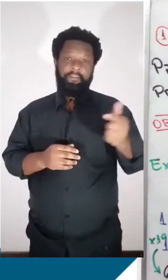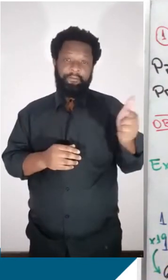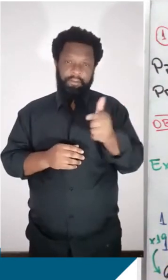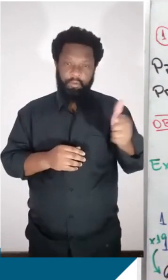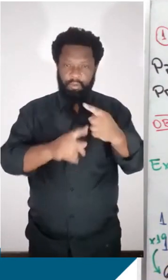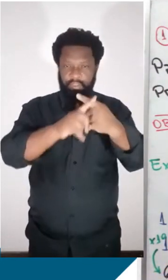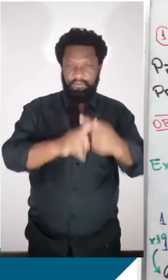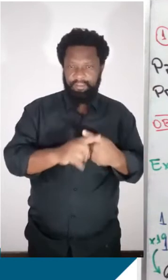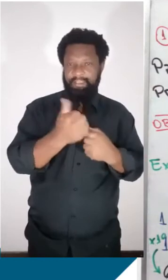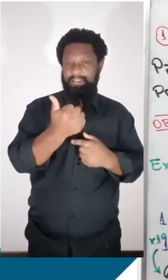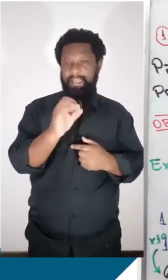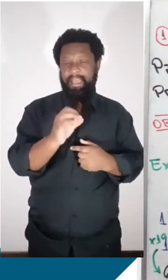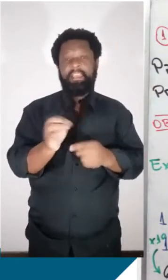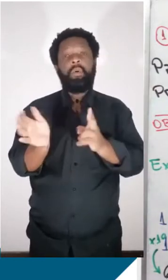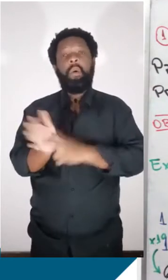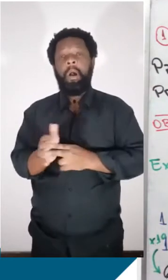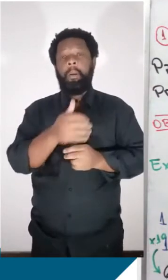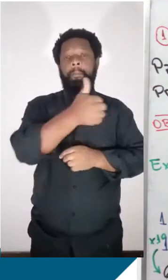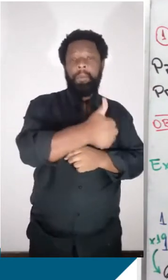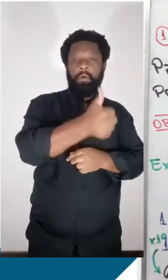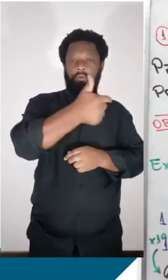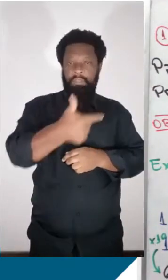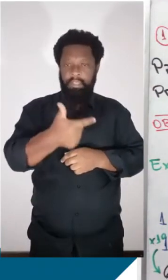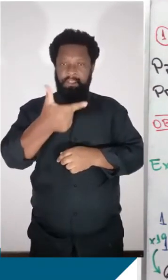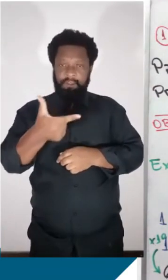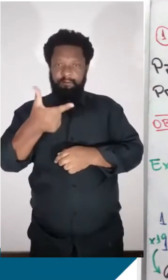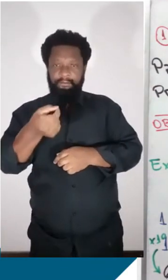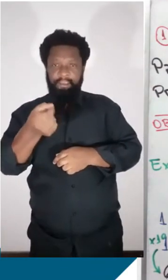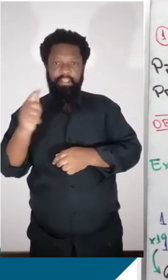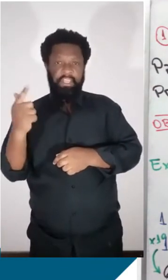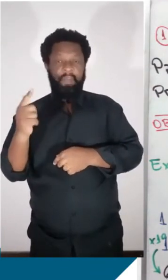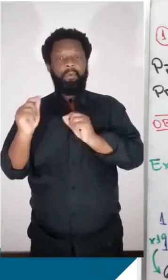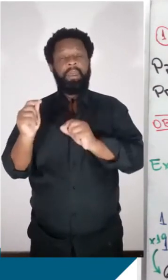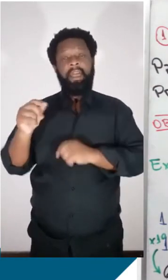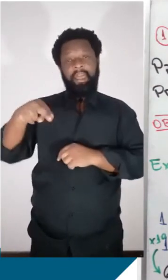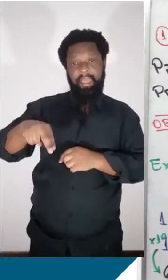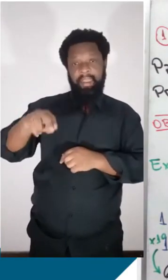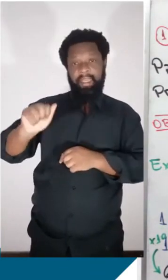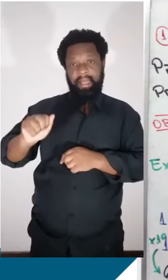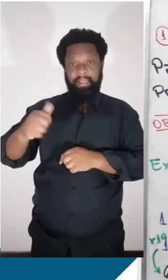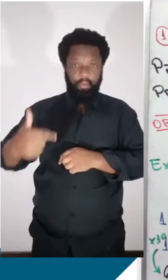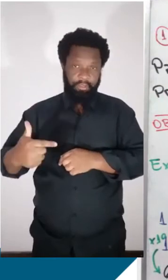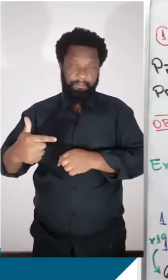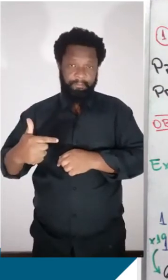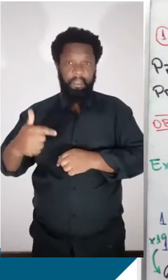122 vezes 10, que dá 1.220 gramas de